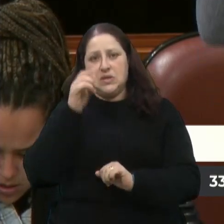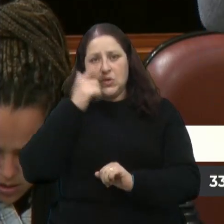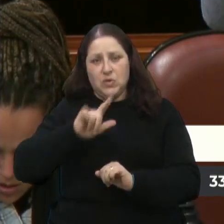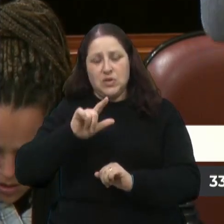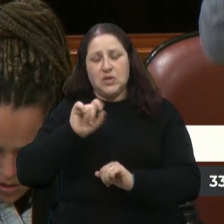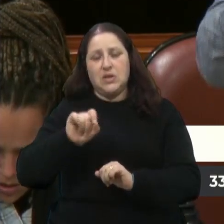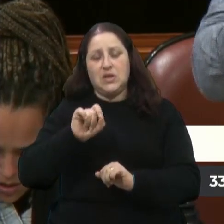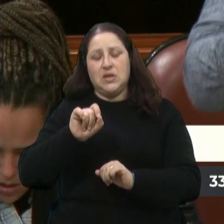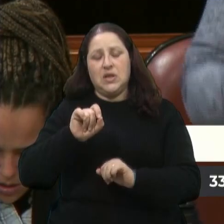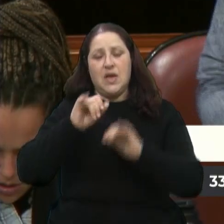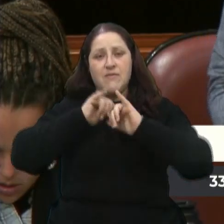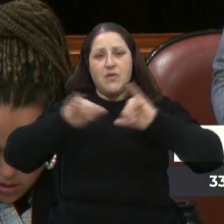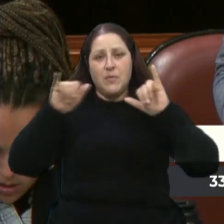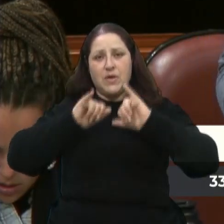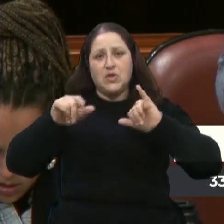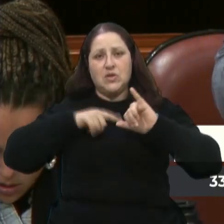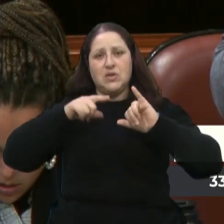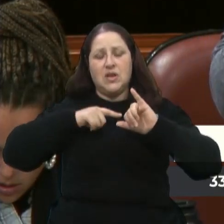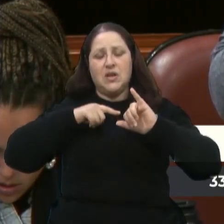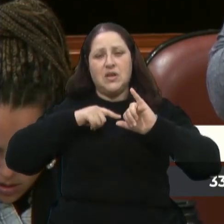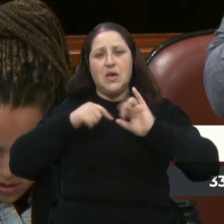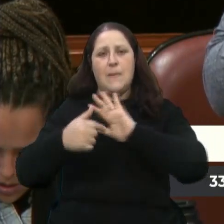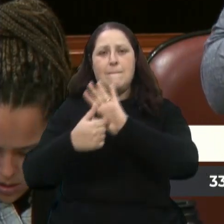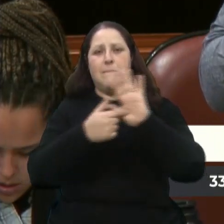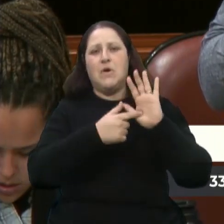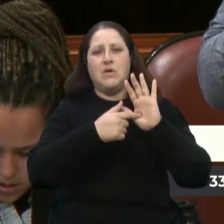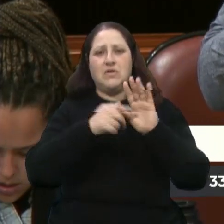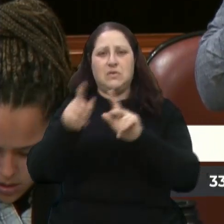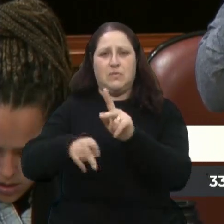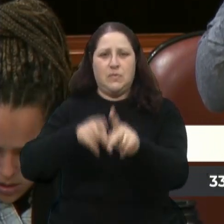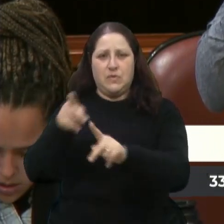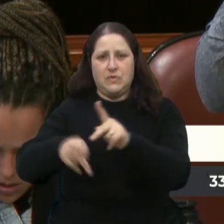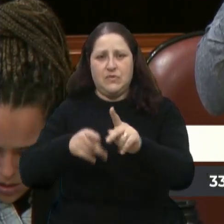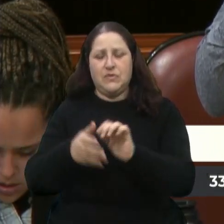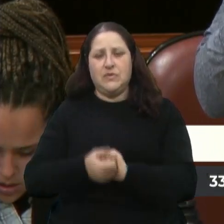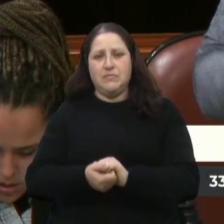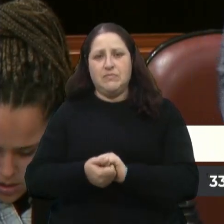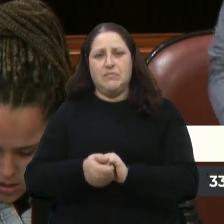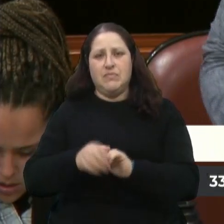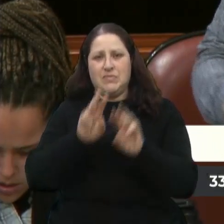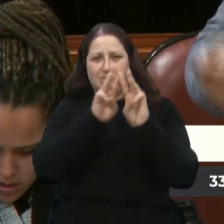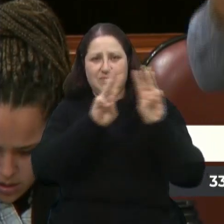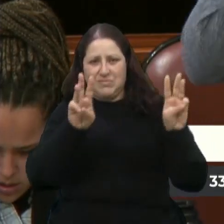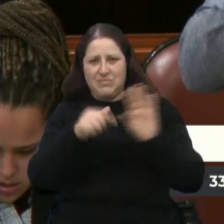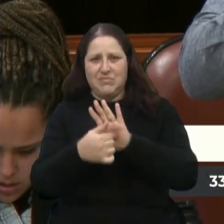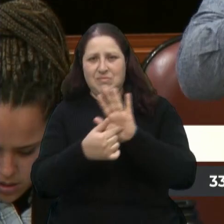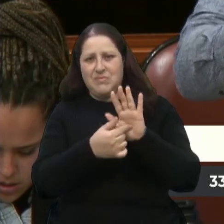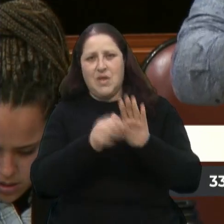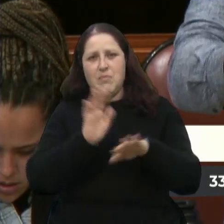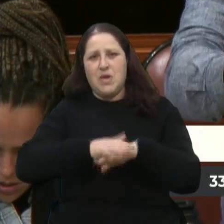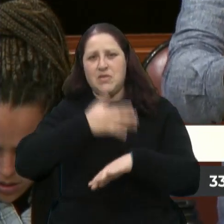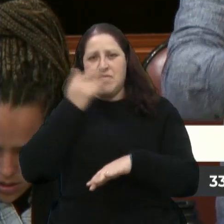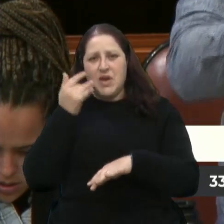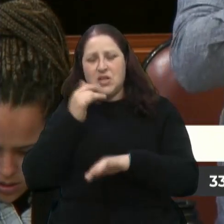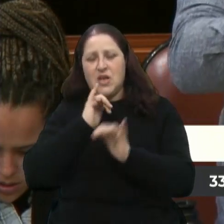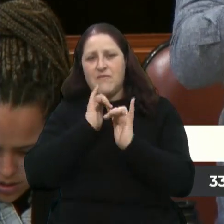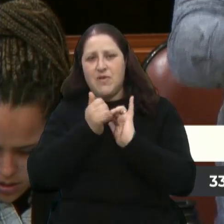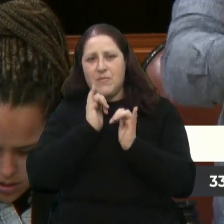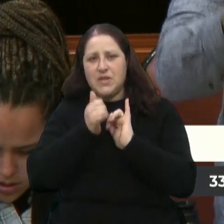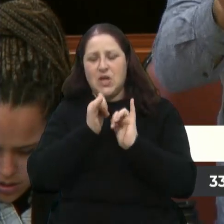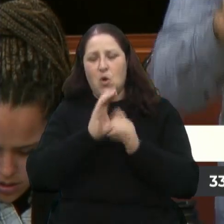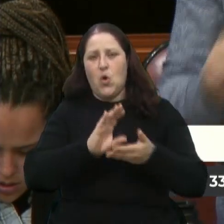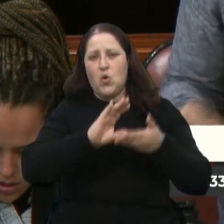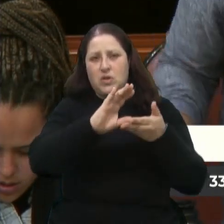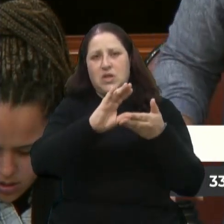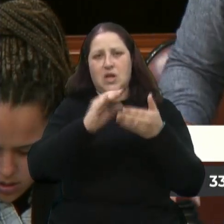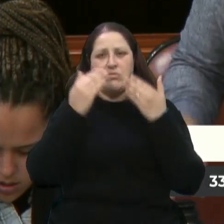sejam publicizadas, isso vai facilitando, inclusive, que as informações do Conselho sejam